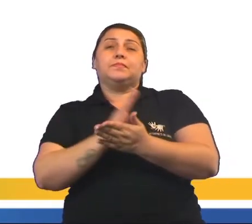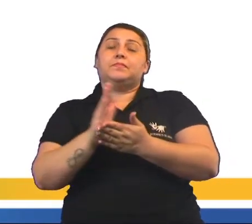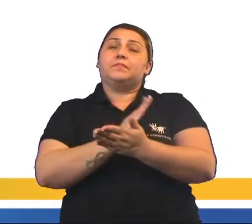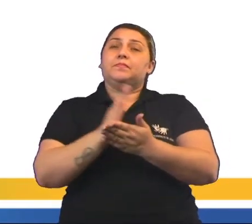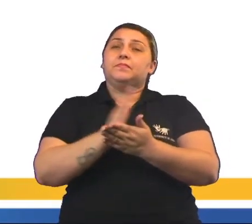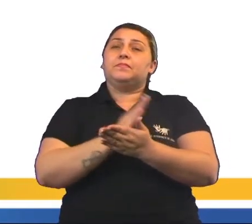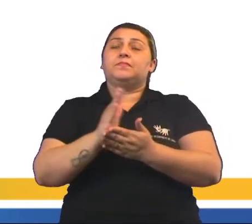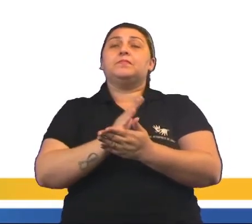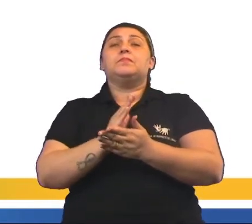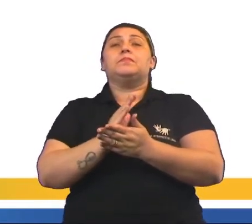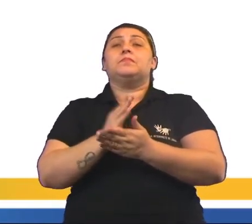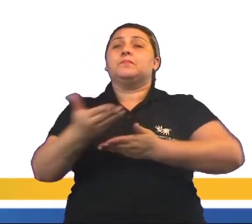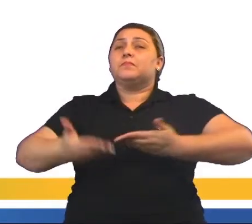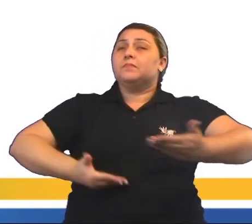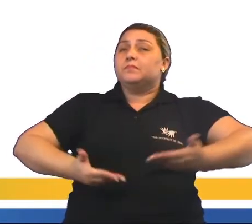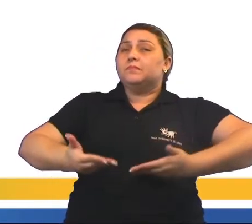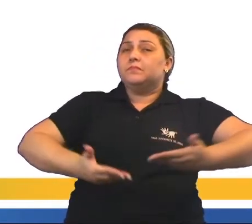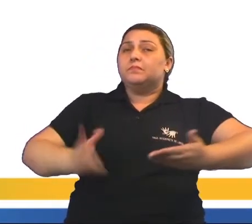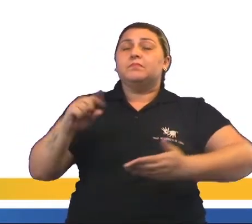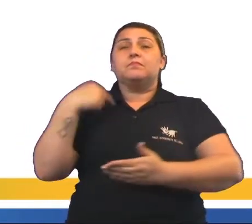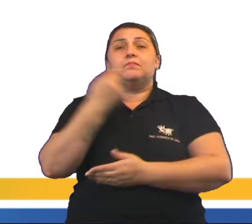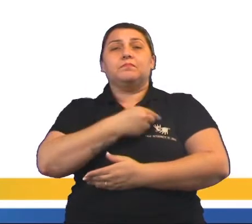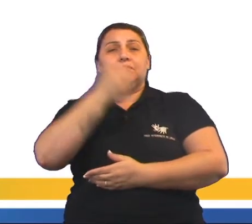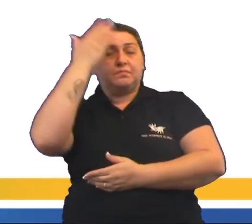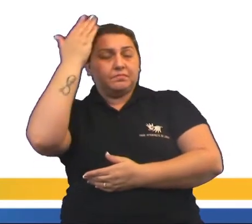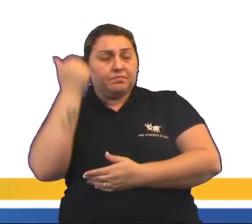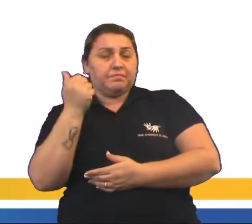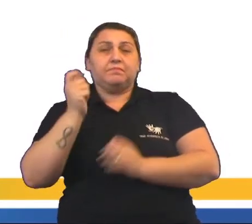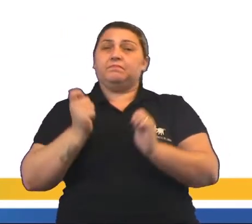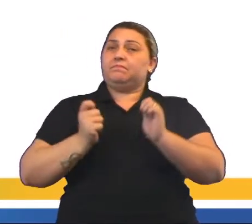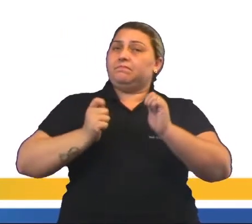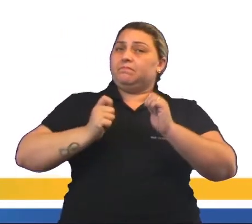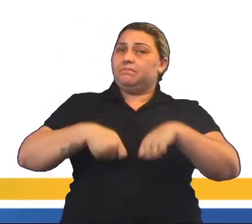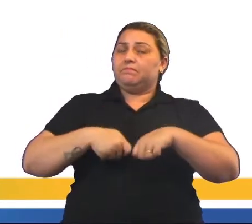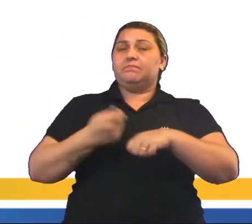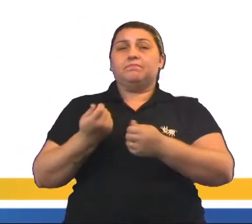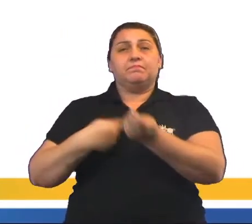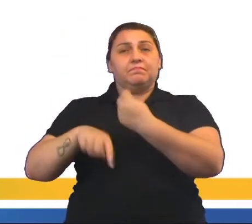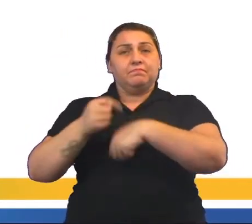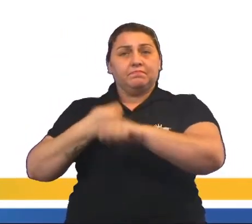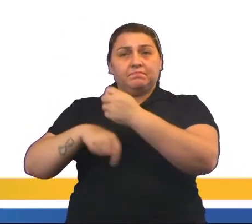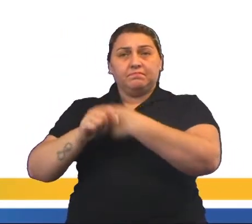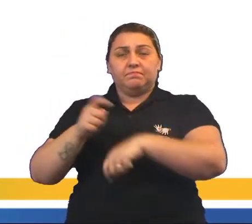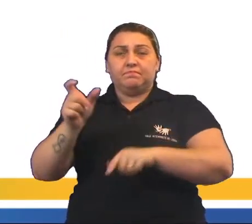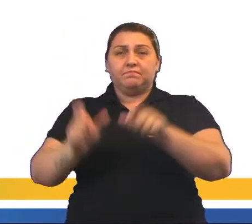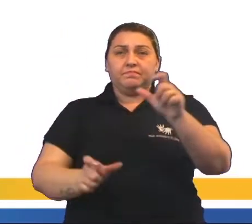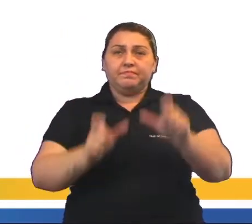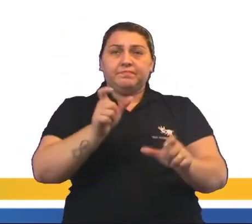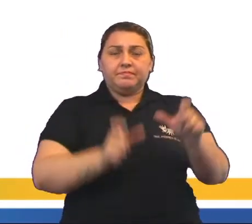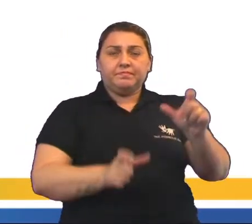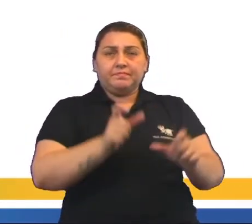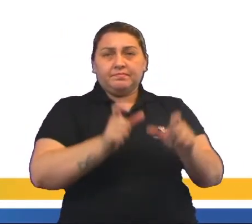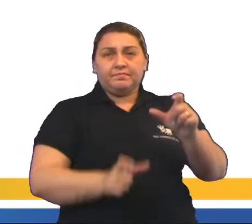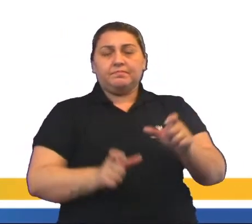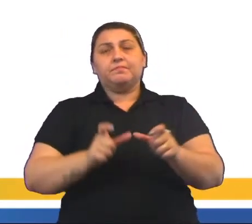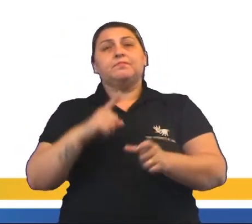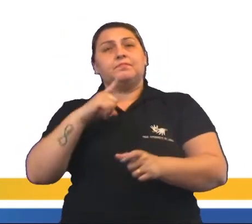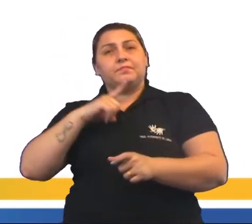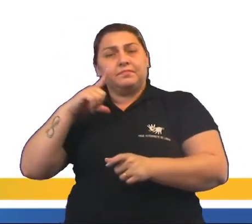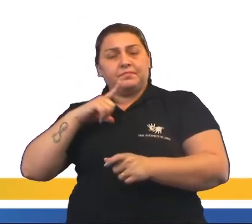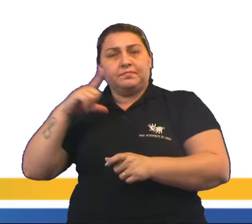determinados serviços. Nós sabemos que as condições econômicas dos indivíduos é que